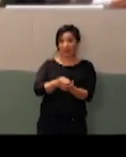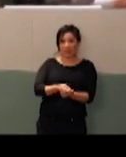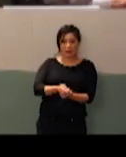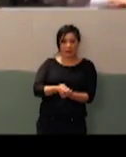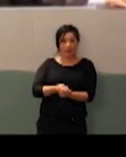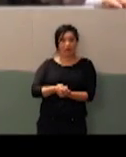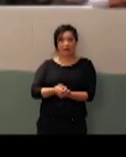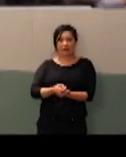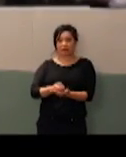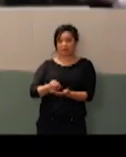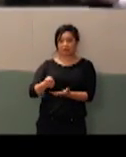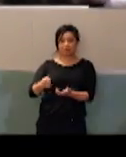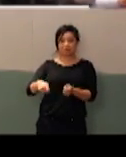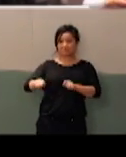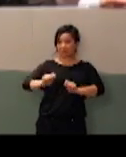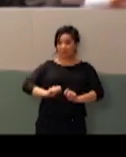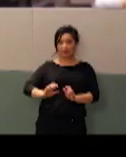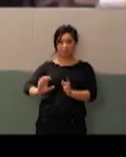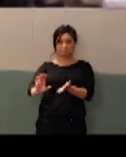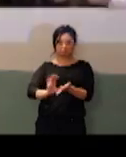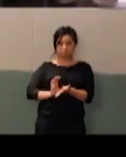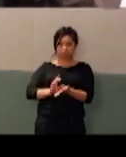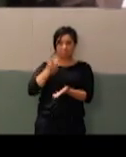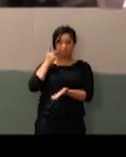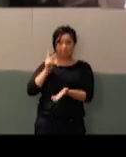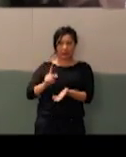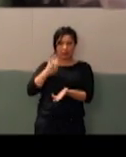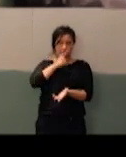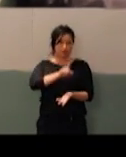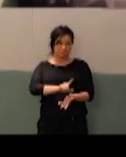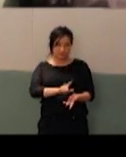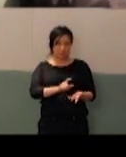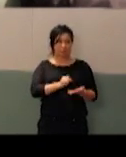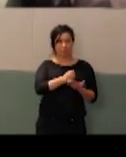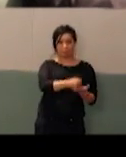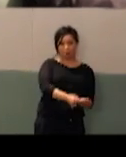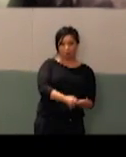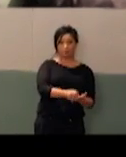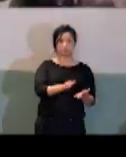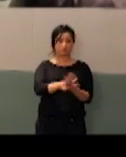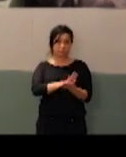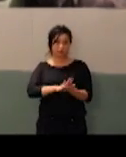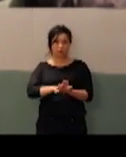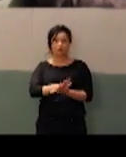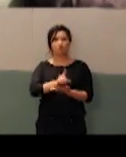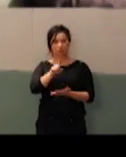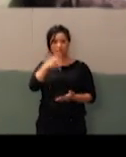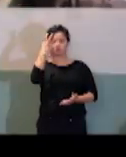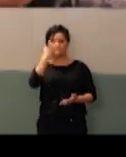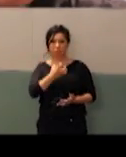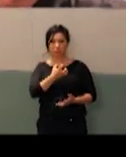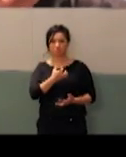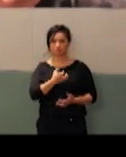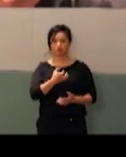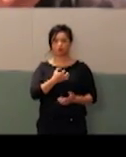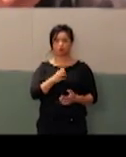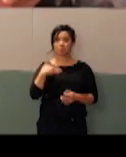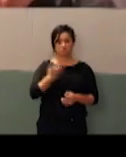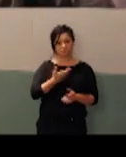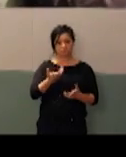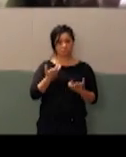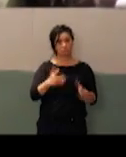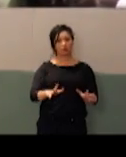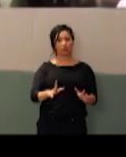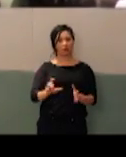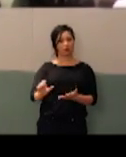princípio de um governo democrático, popular e sério. Quero registrar para nos